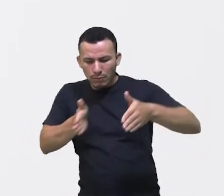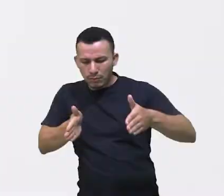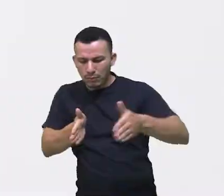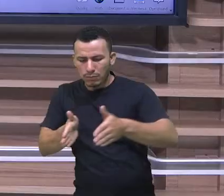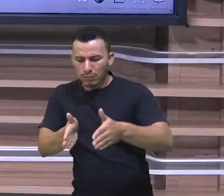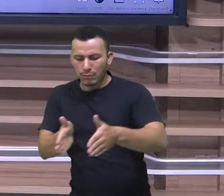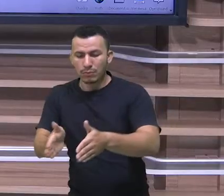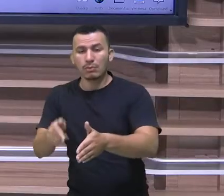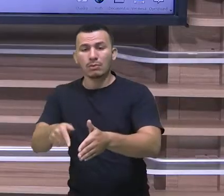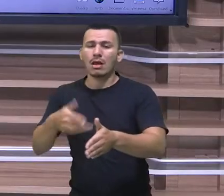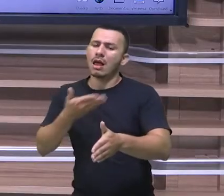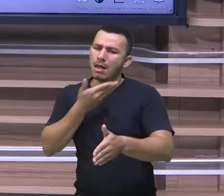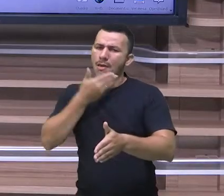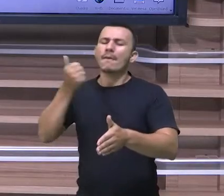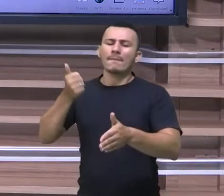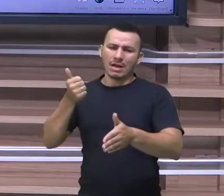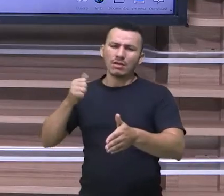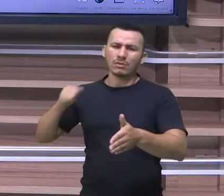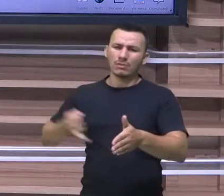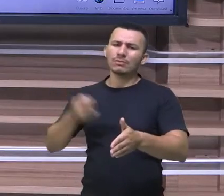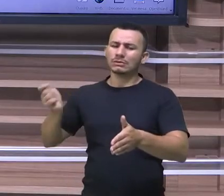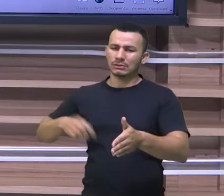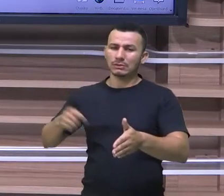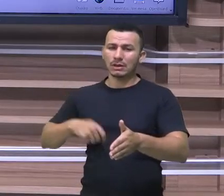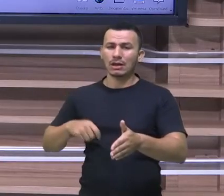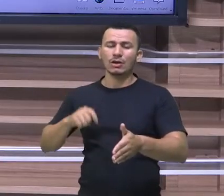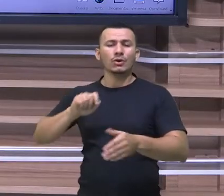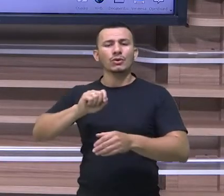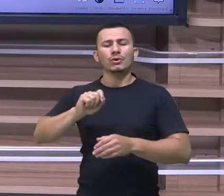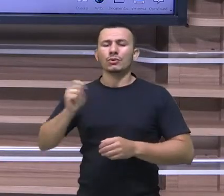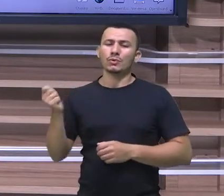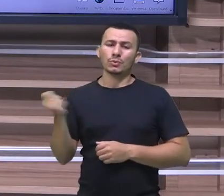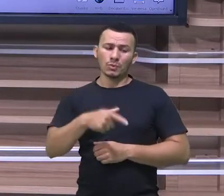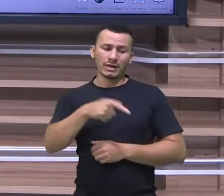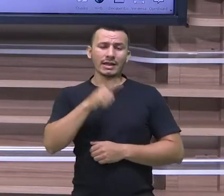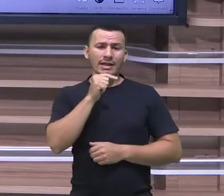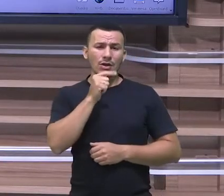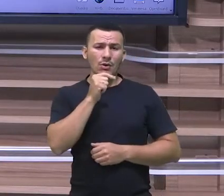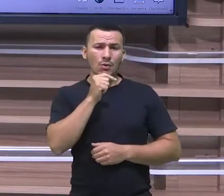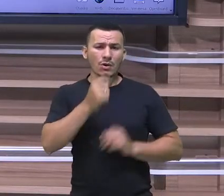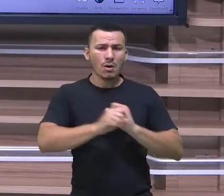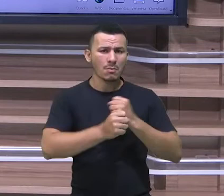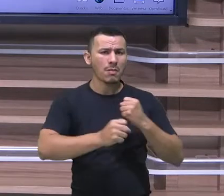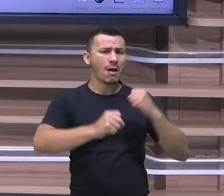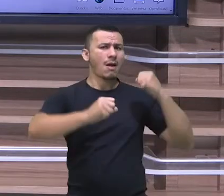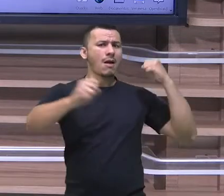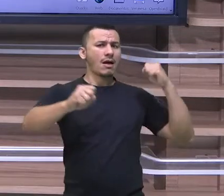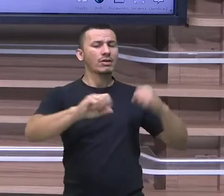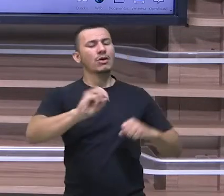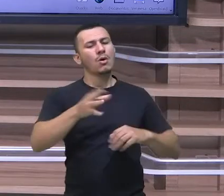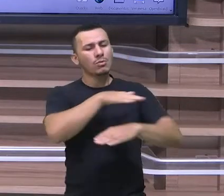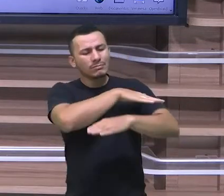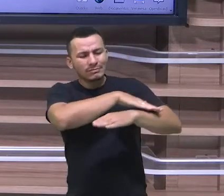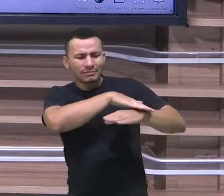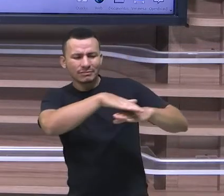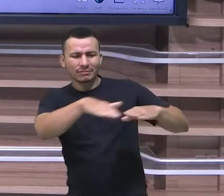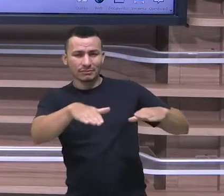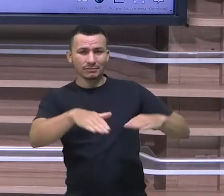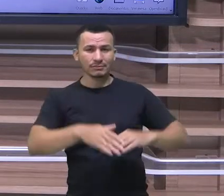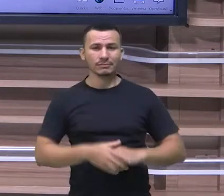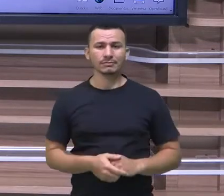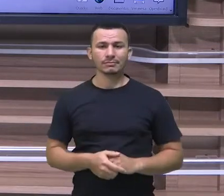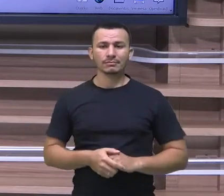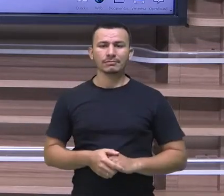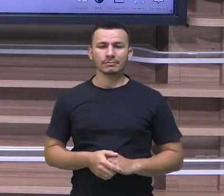consegue ser muito melhor aproveitado do que um rio que ocorre num relevo mais plano. Certinho? Seguindo,